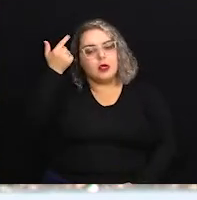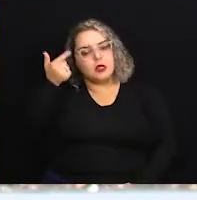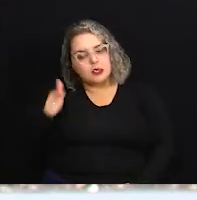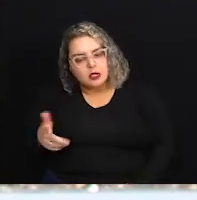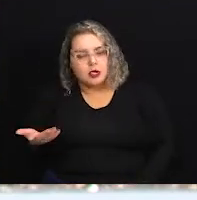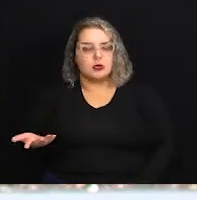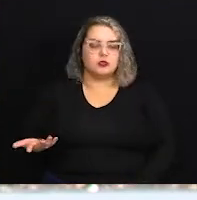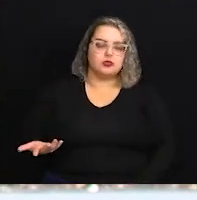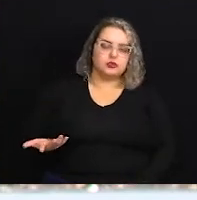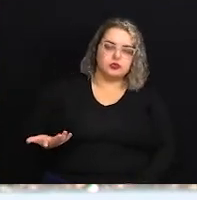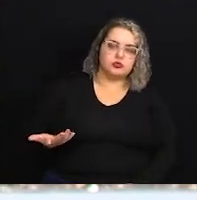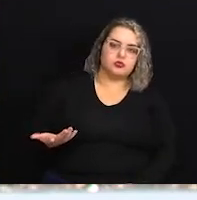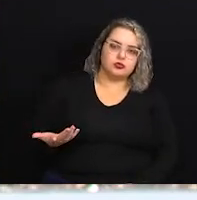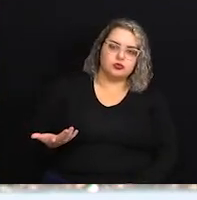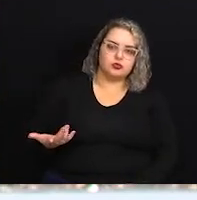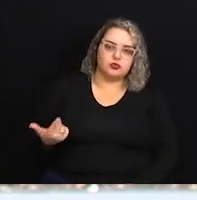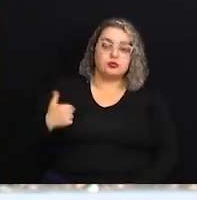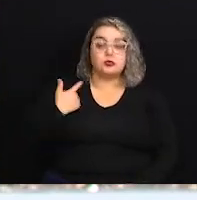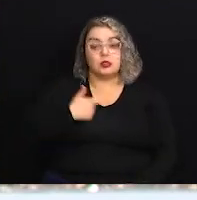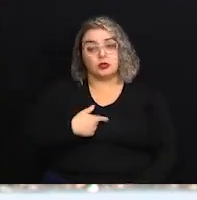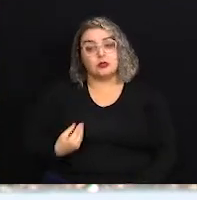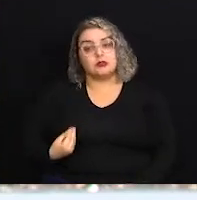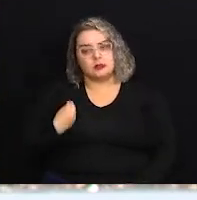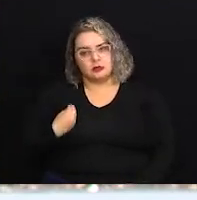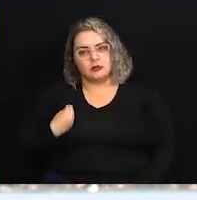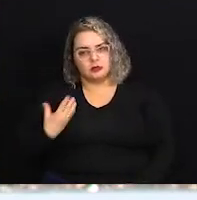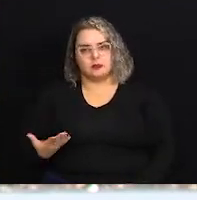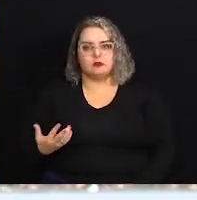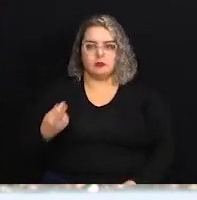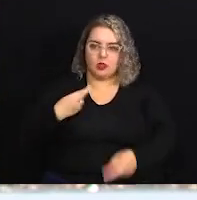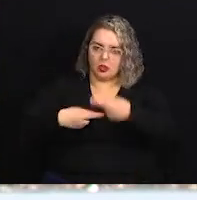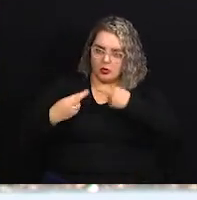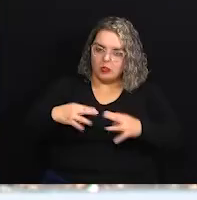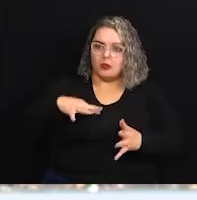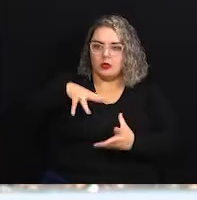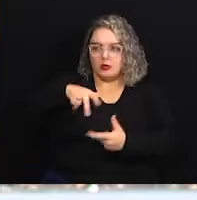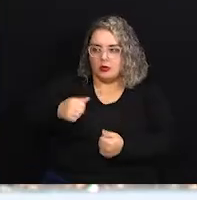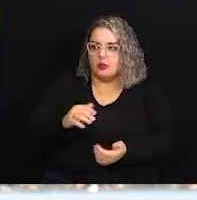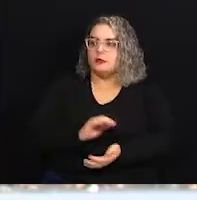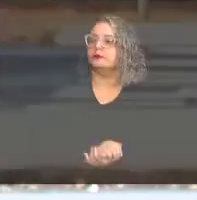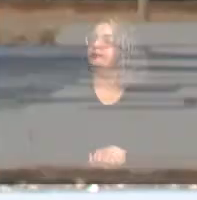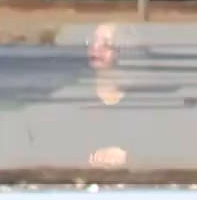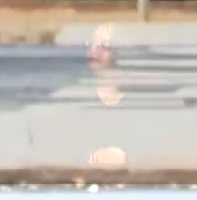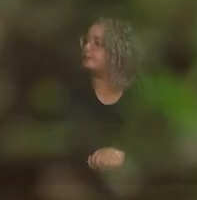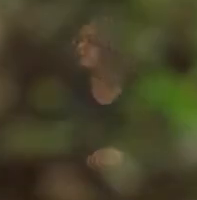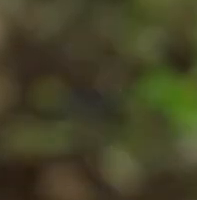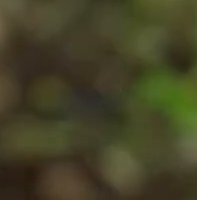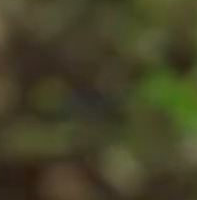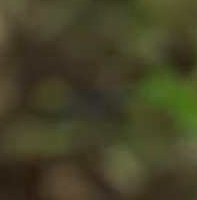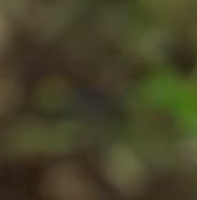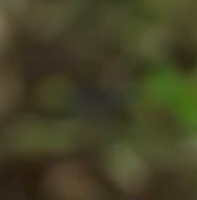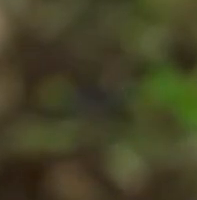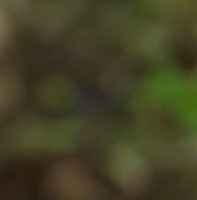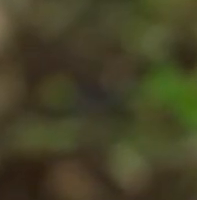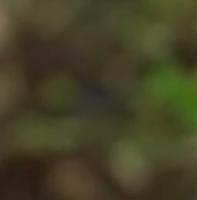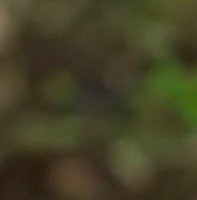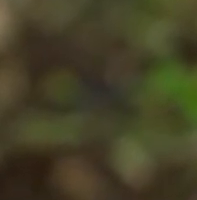enfim, repensar a nossa vida e a nossa relação com o planeta.